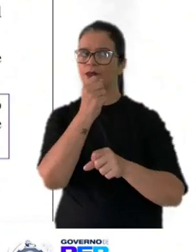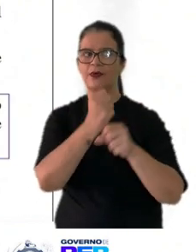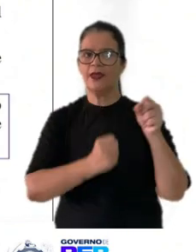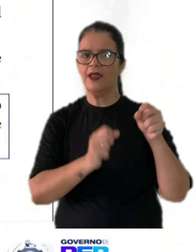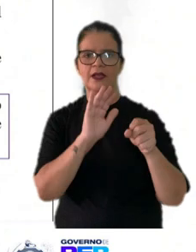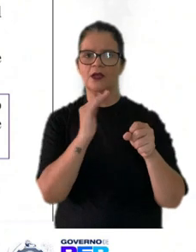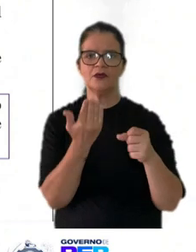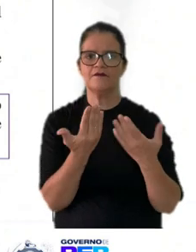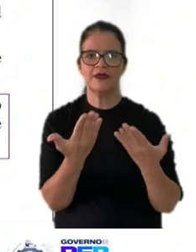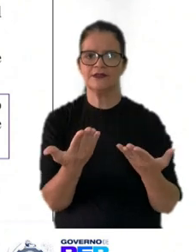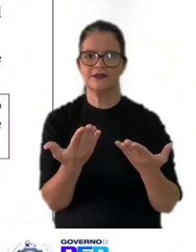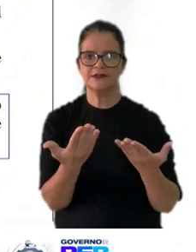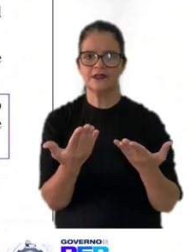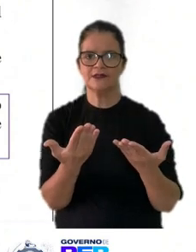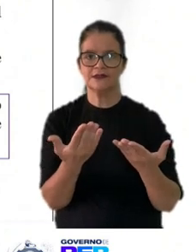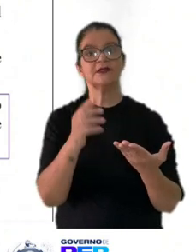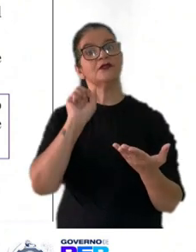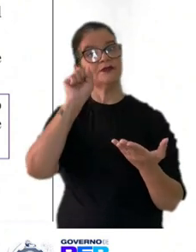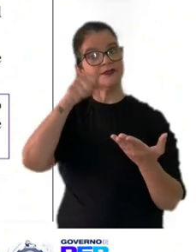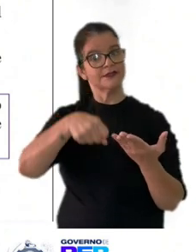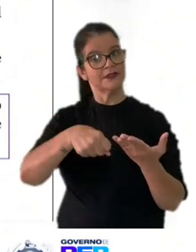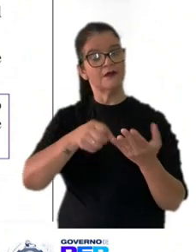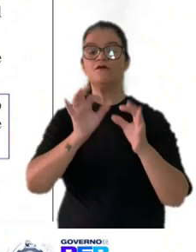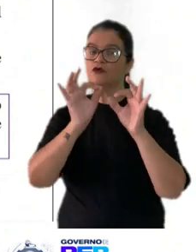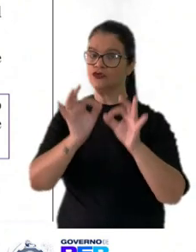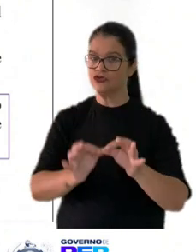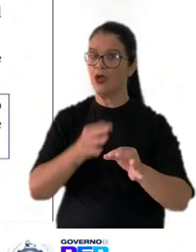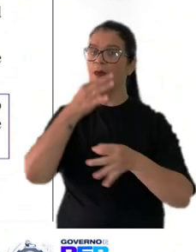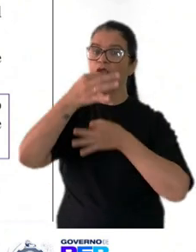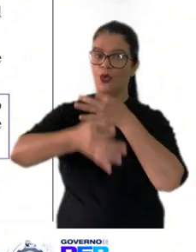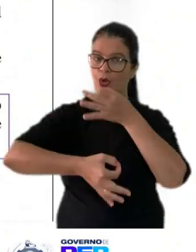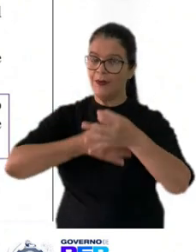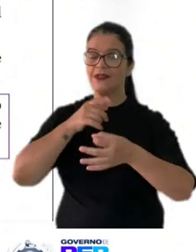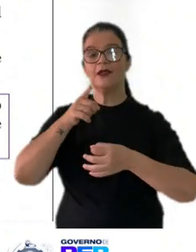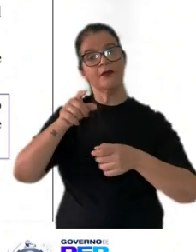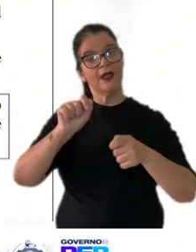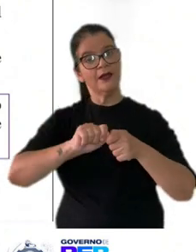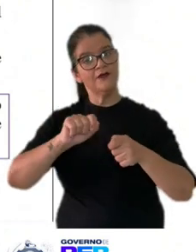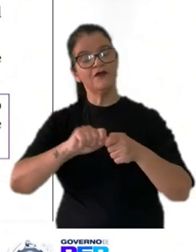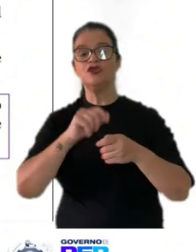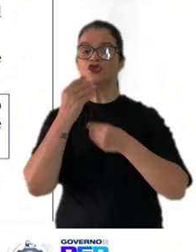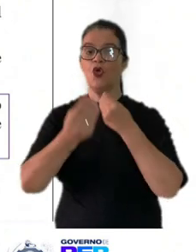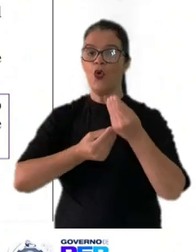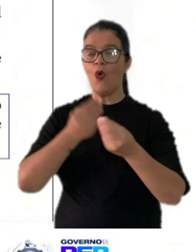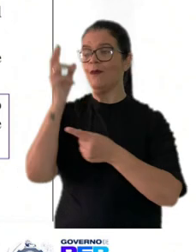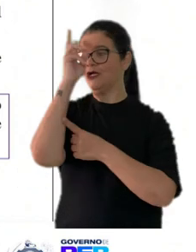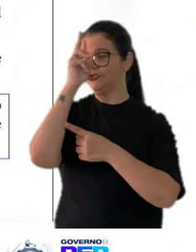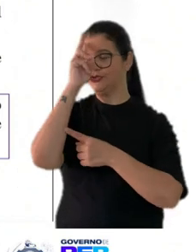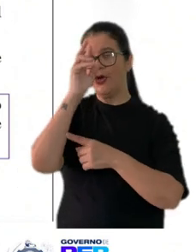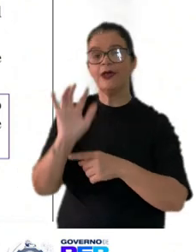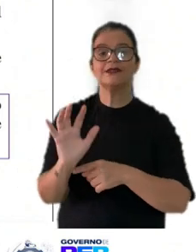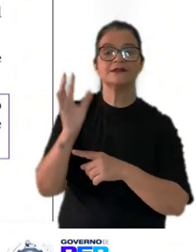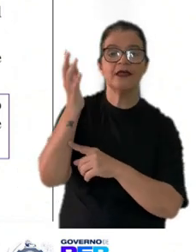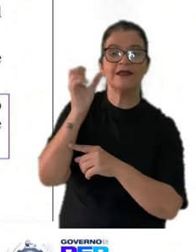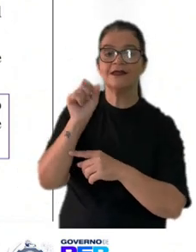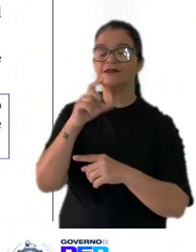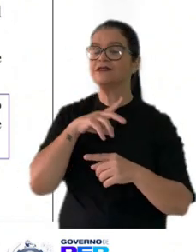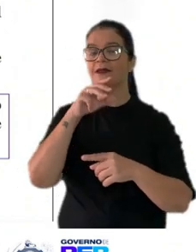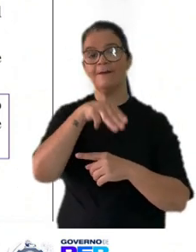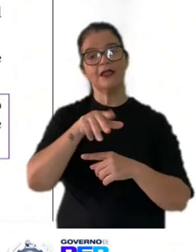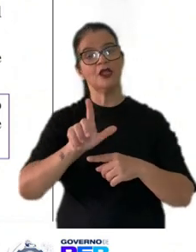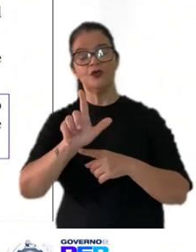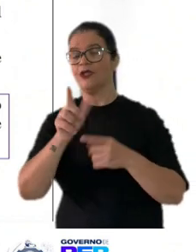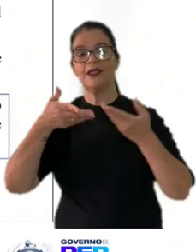né foi justamente o comentário que ele fez como é que a história seria se o Martin Luther King não tivesse nascido